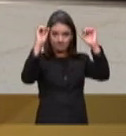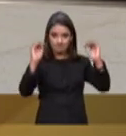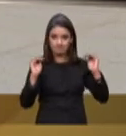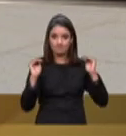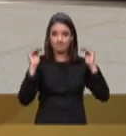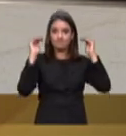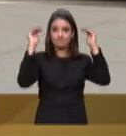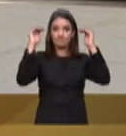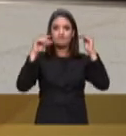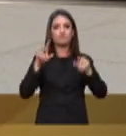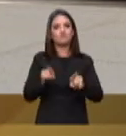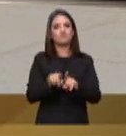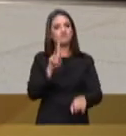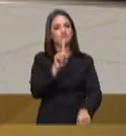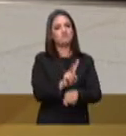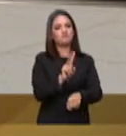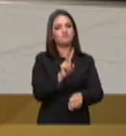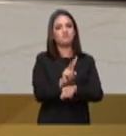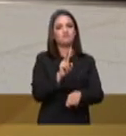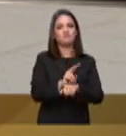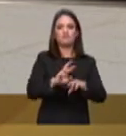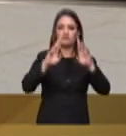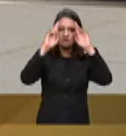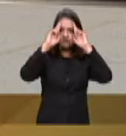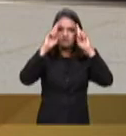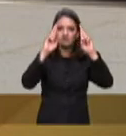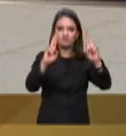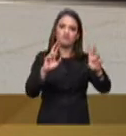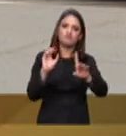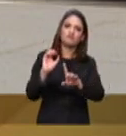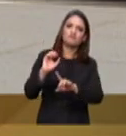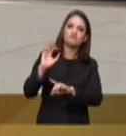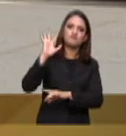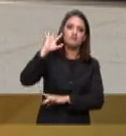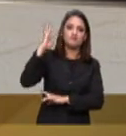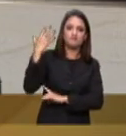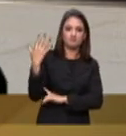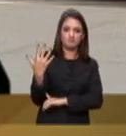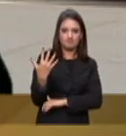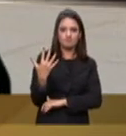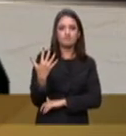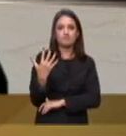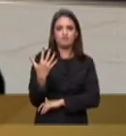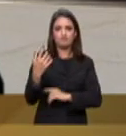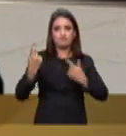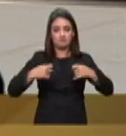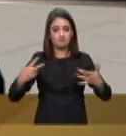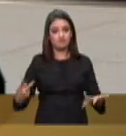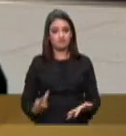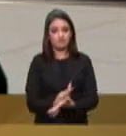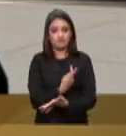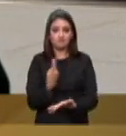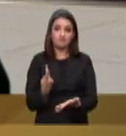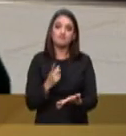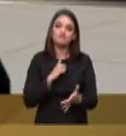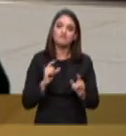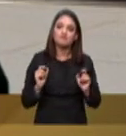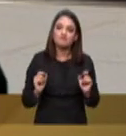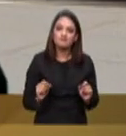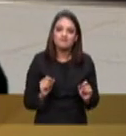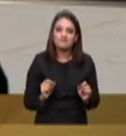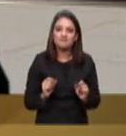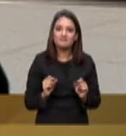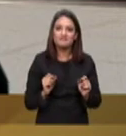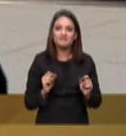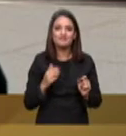de preservação do respeito e acatamento social às decisões da Corte, tendo presente o fato de que